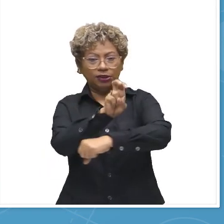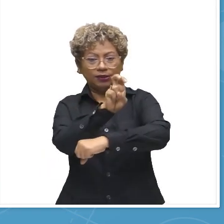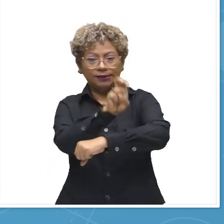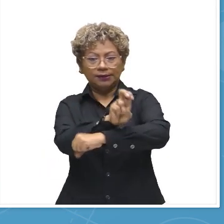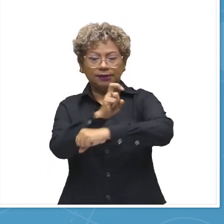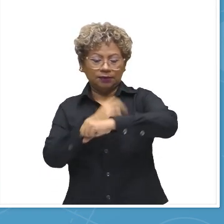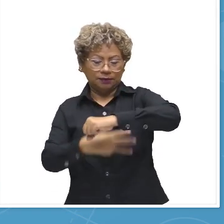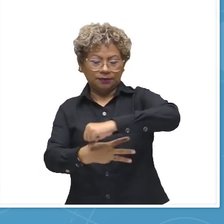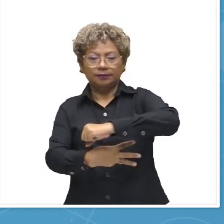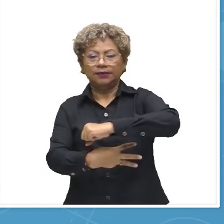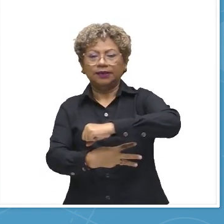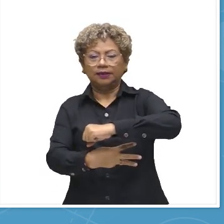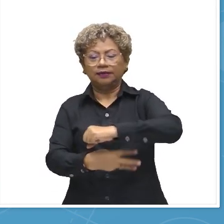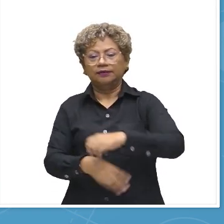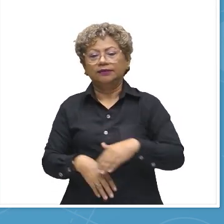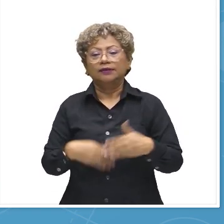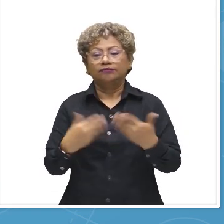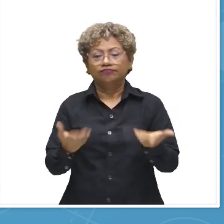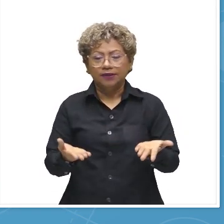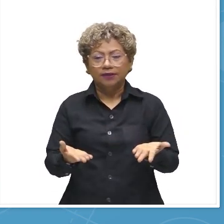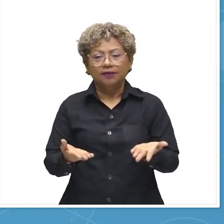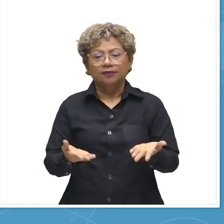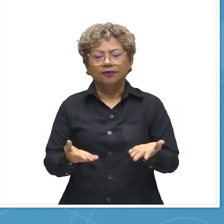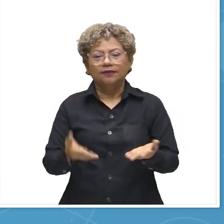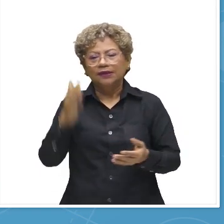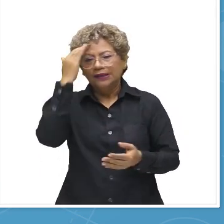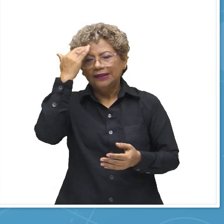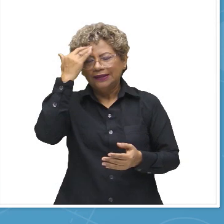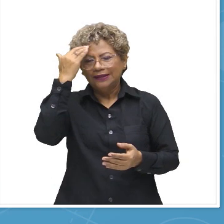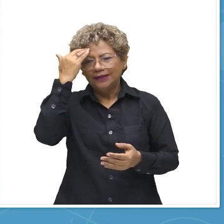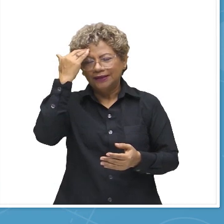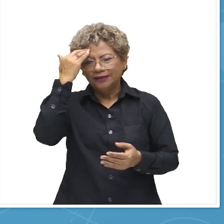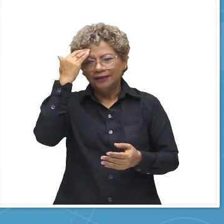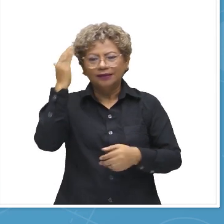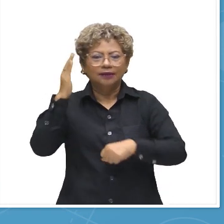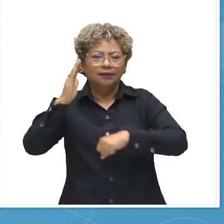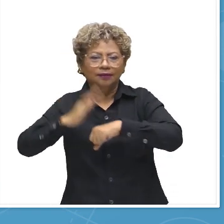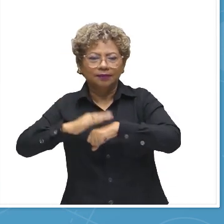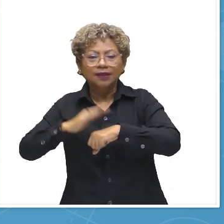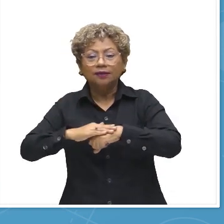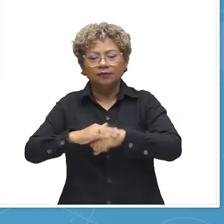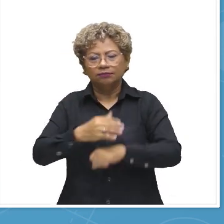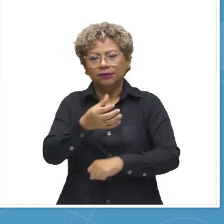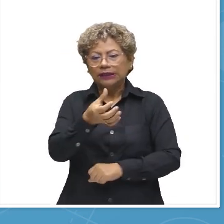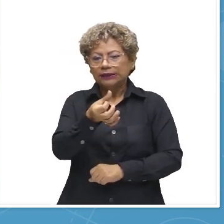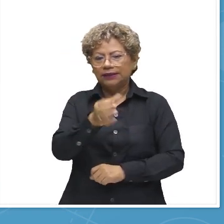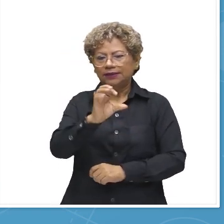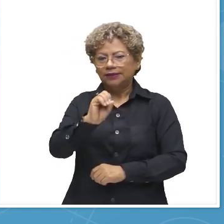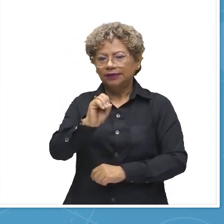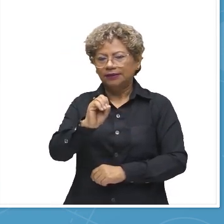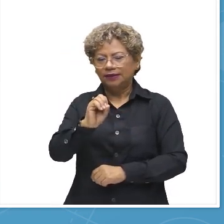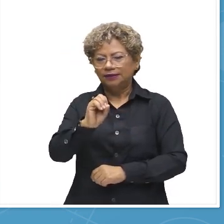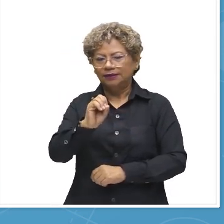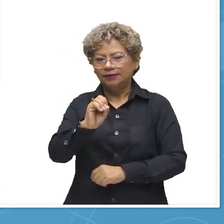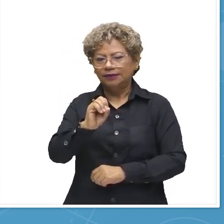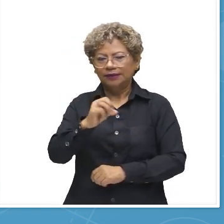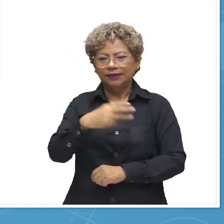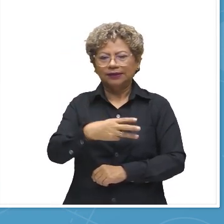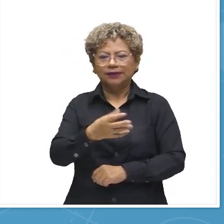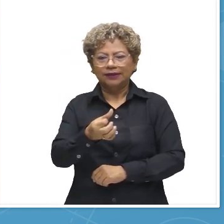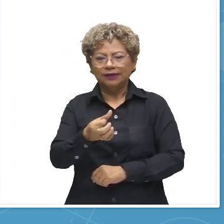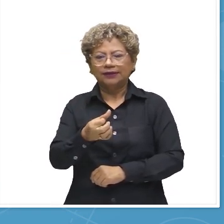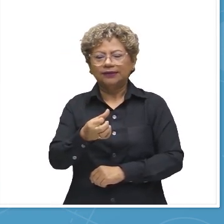amigos, 60 sobre 36 é a mesma coisa que 5 sobre 3.